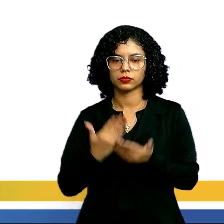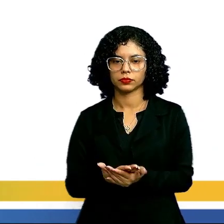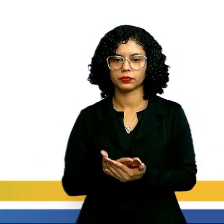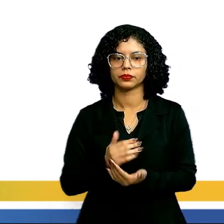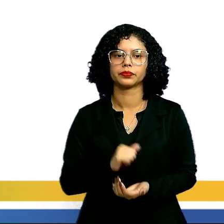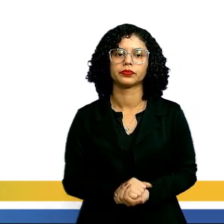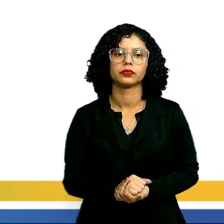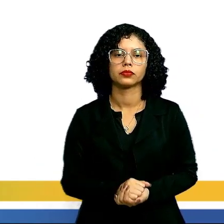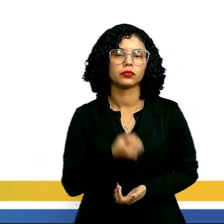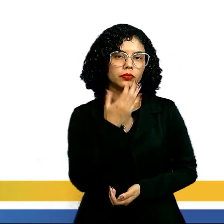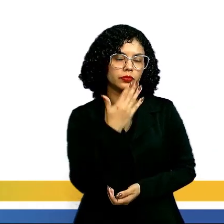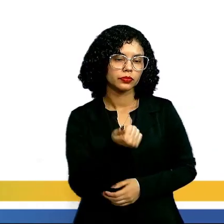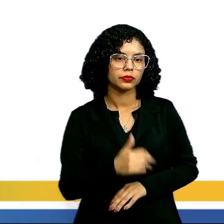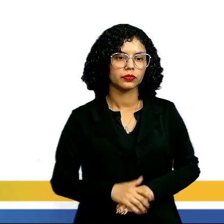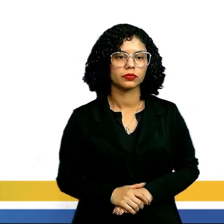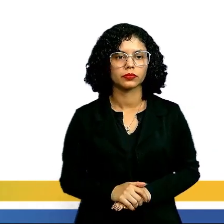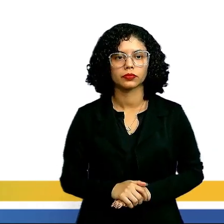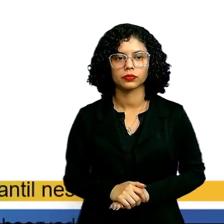pré-escola. Tudo bem?